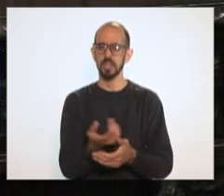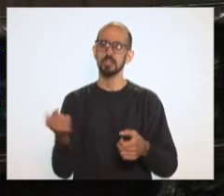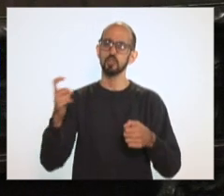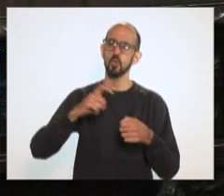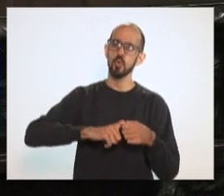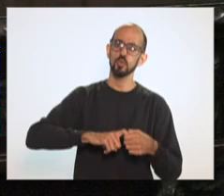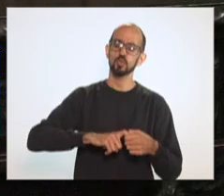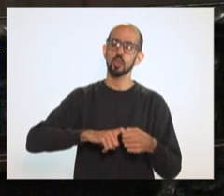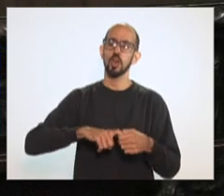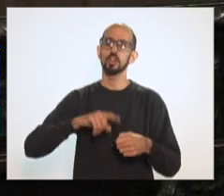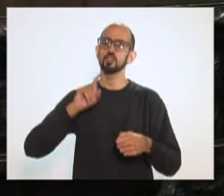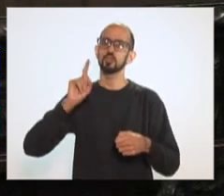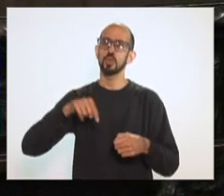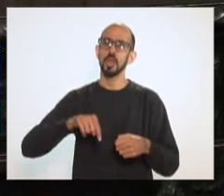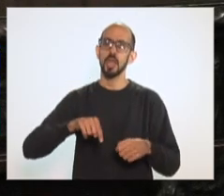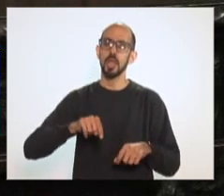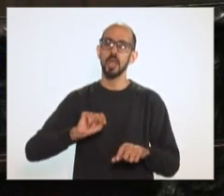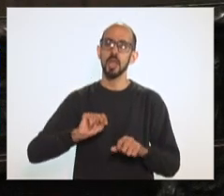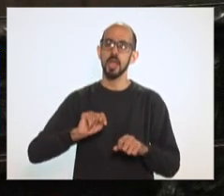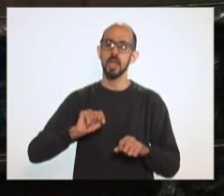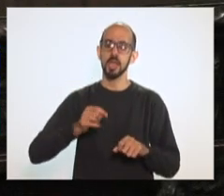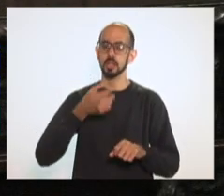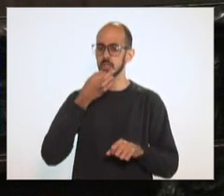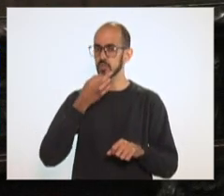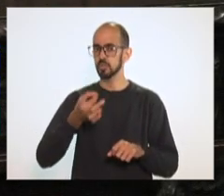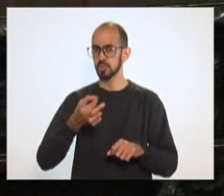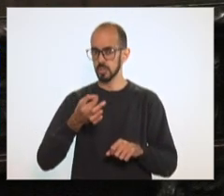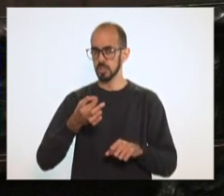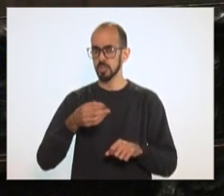montado e sugerido pela frente de prefeitos